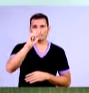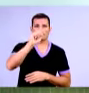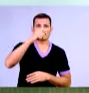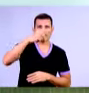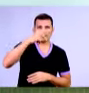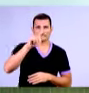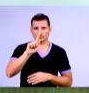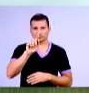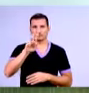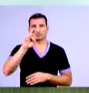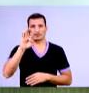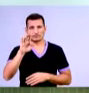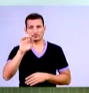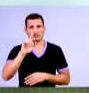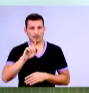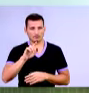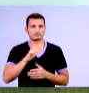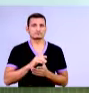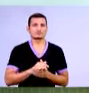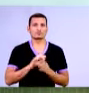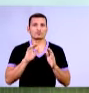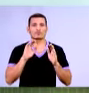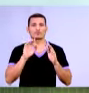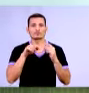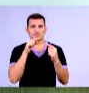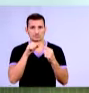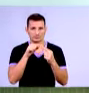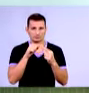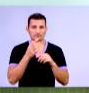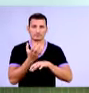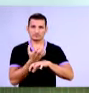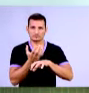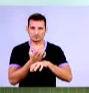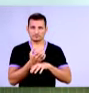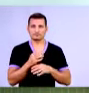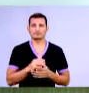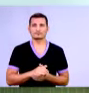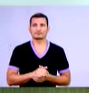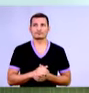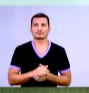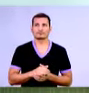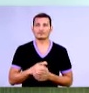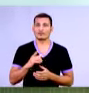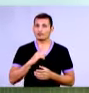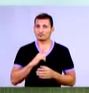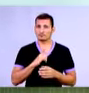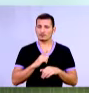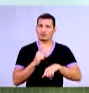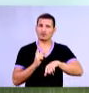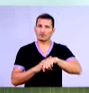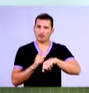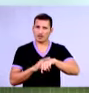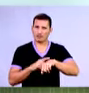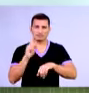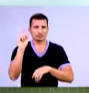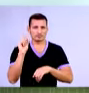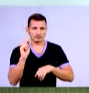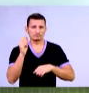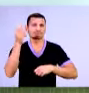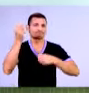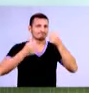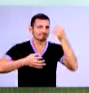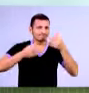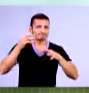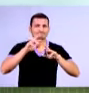ideia, é para isso que nós trabalharemos. Obviamente que nós temos uma carga horária pequena para abordar tantos assuntos,